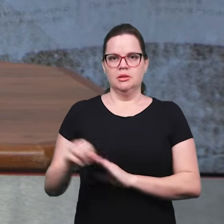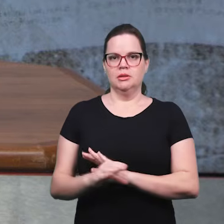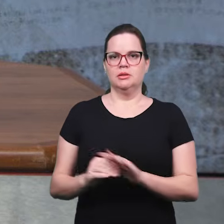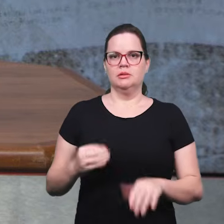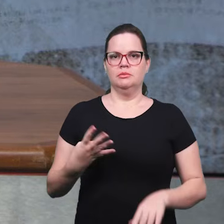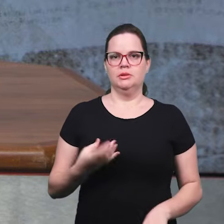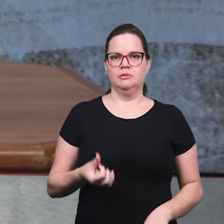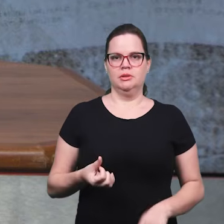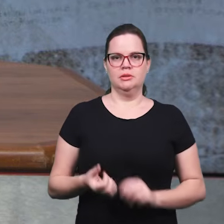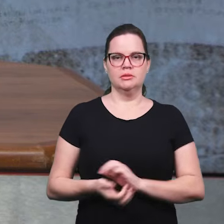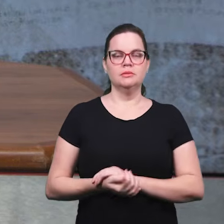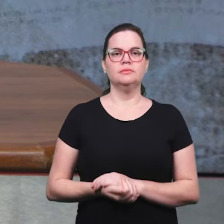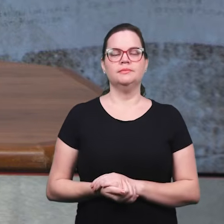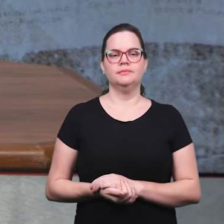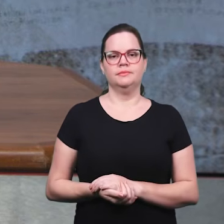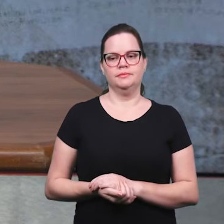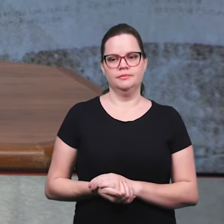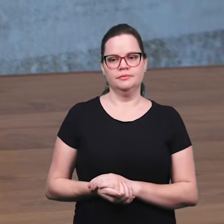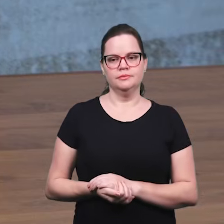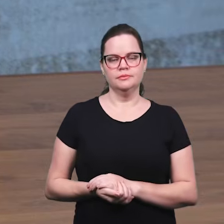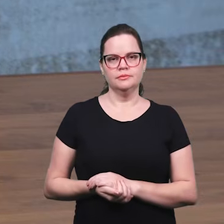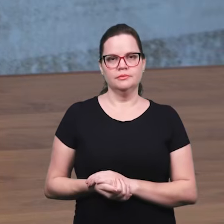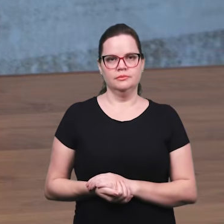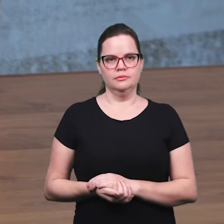capítulo 46.